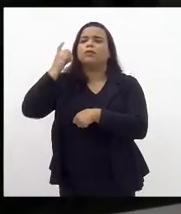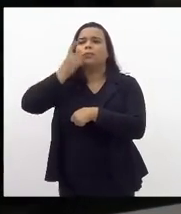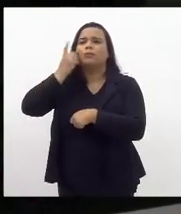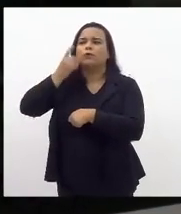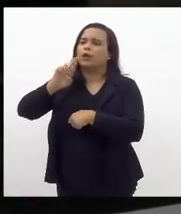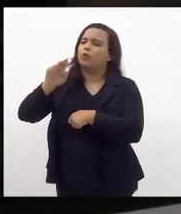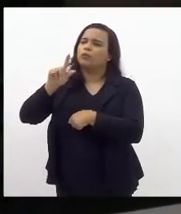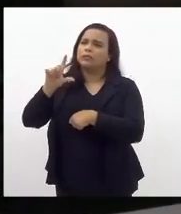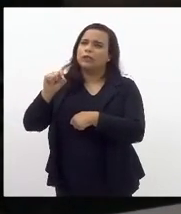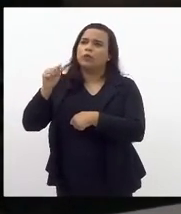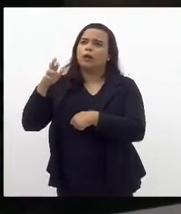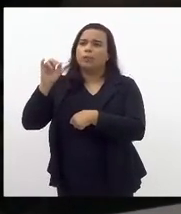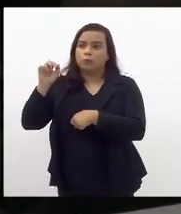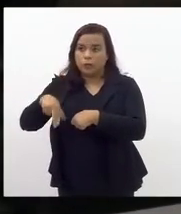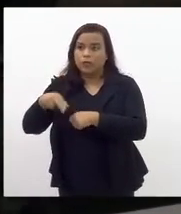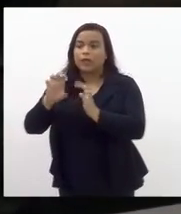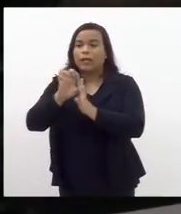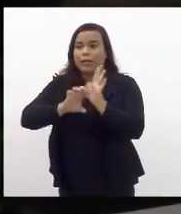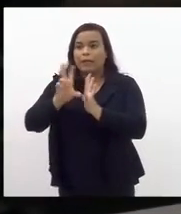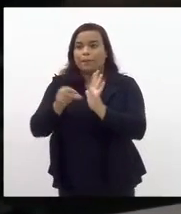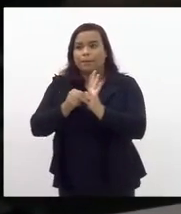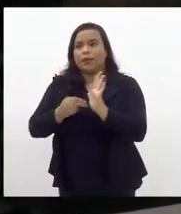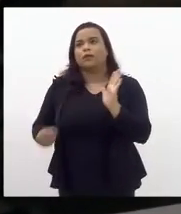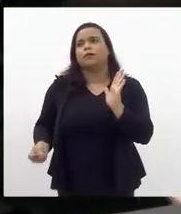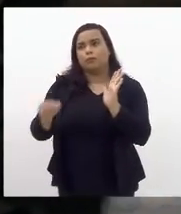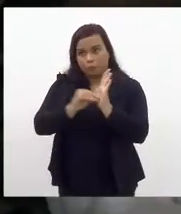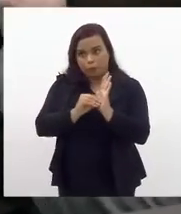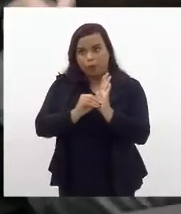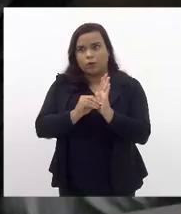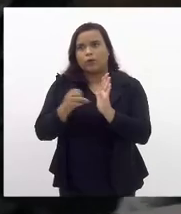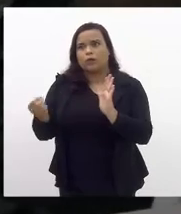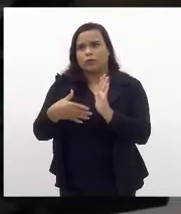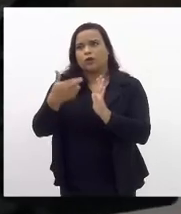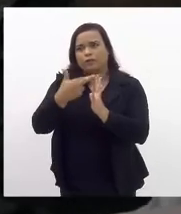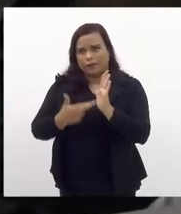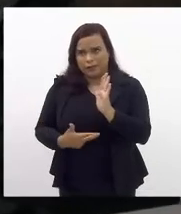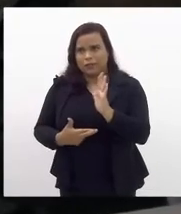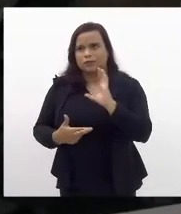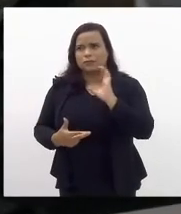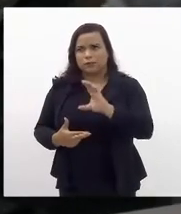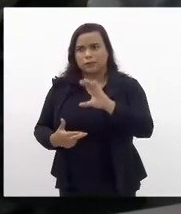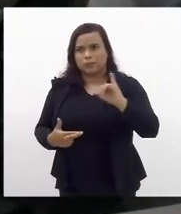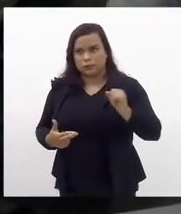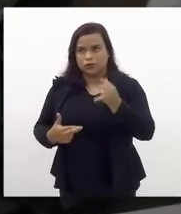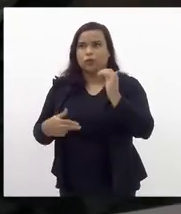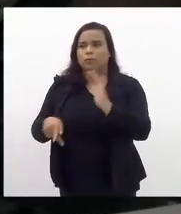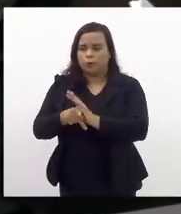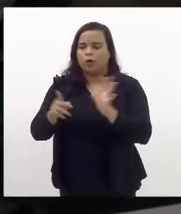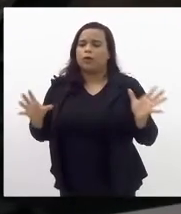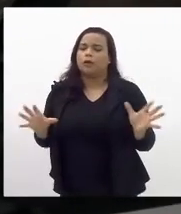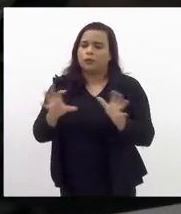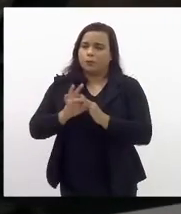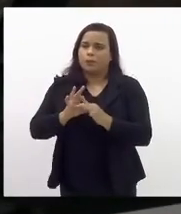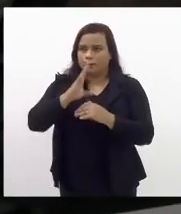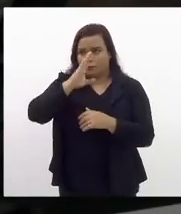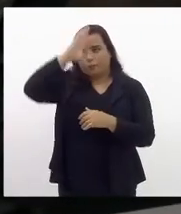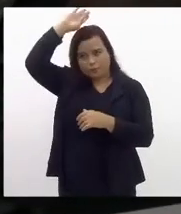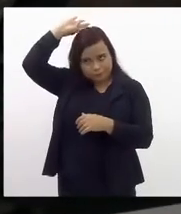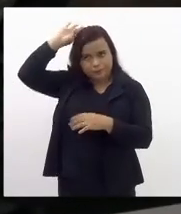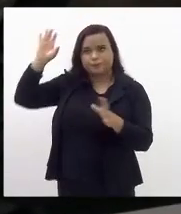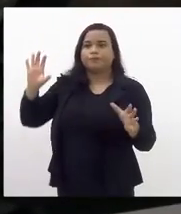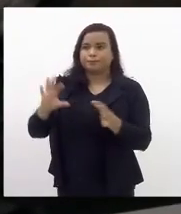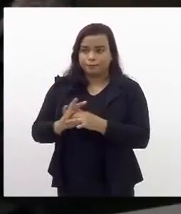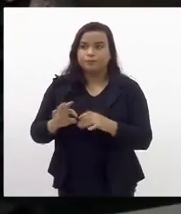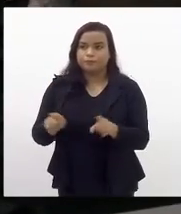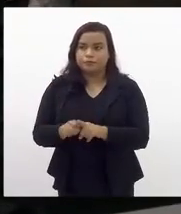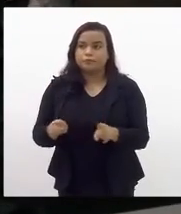apresentasse uma emenda para que nessa nova redação que a CCJ vai fazer, já inclua também o Corpo